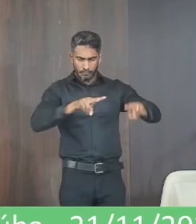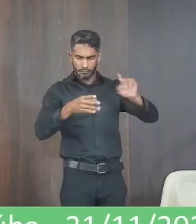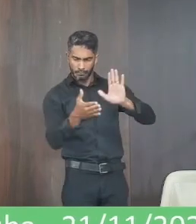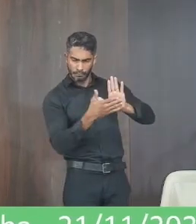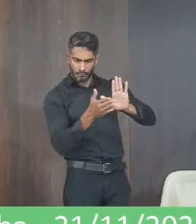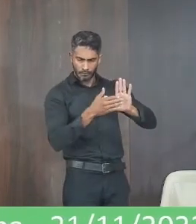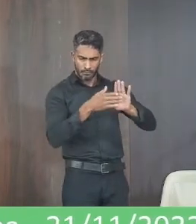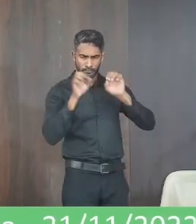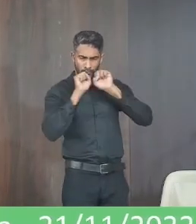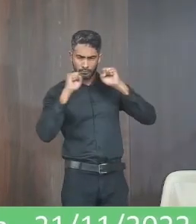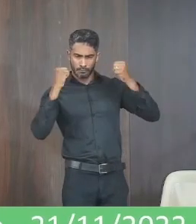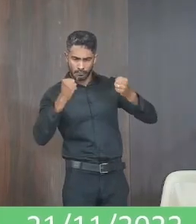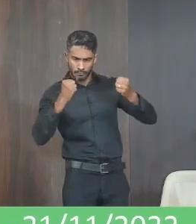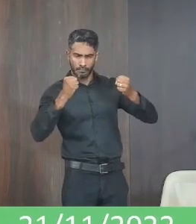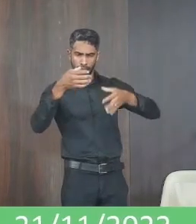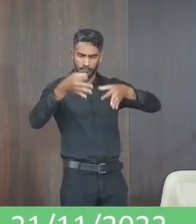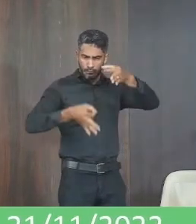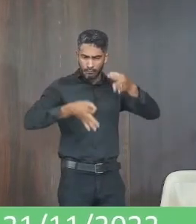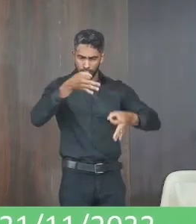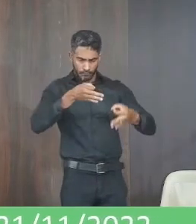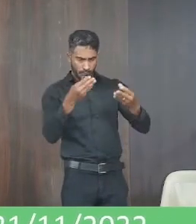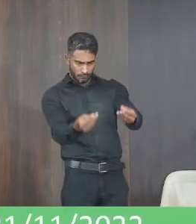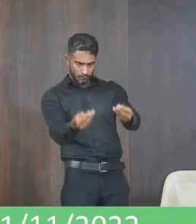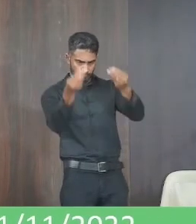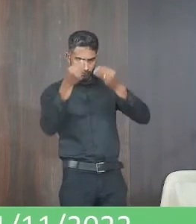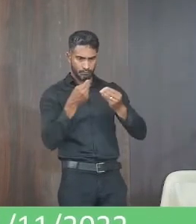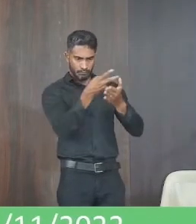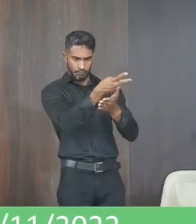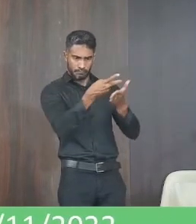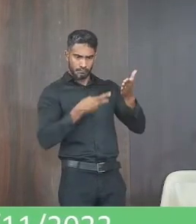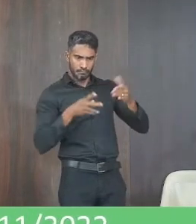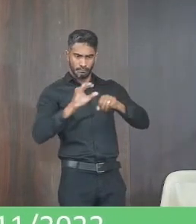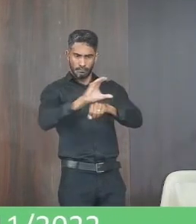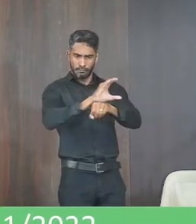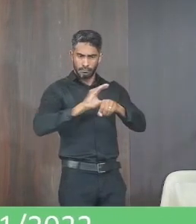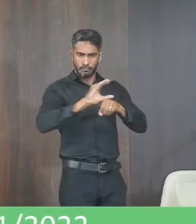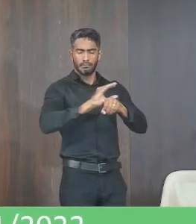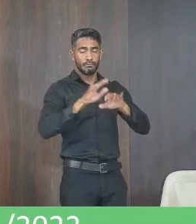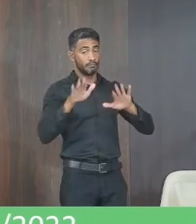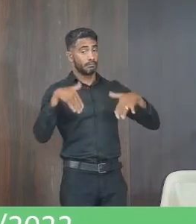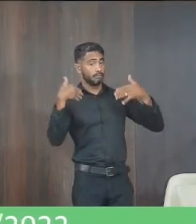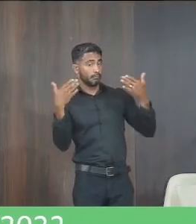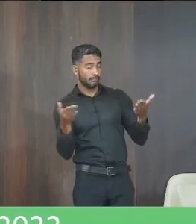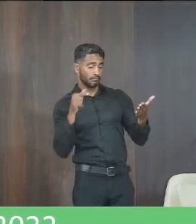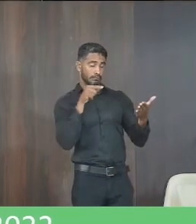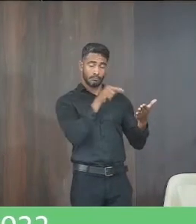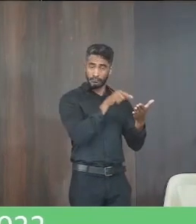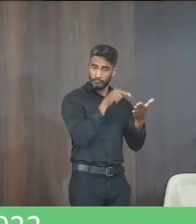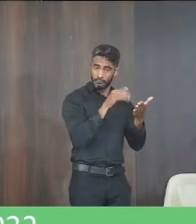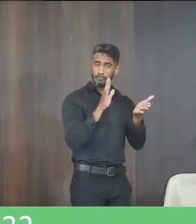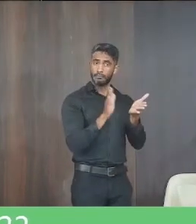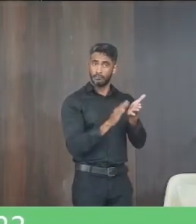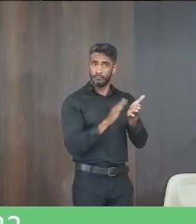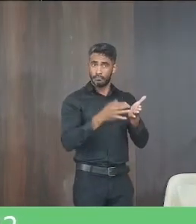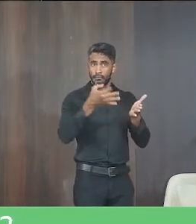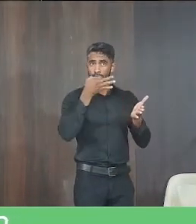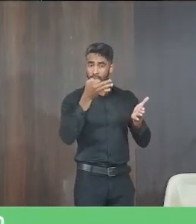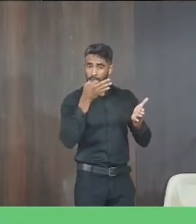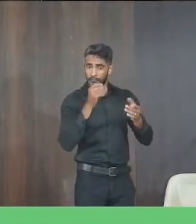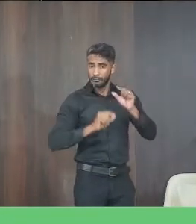proposta pela assessoria jurídica que exarou o parecer pela constitucionalidade conclusão em face do exposto